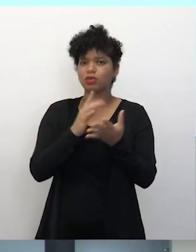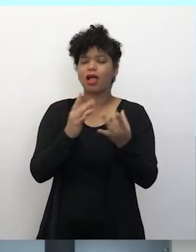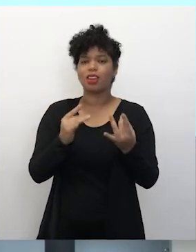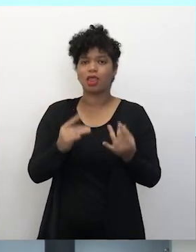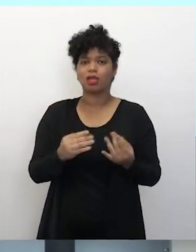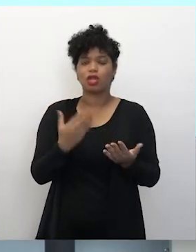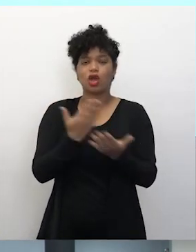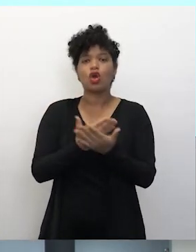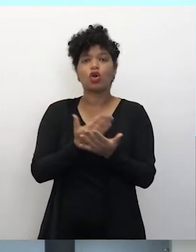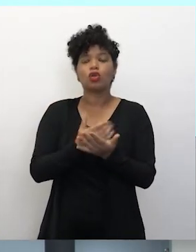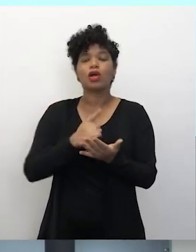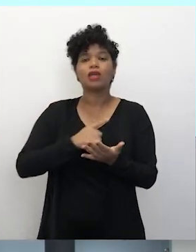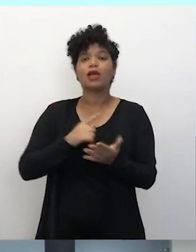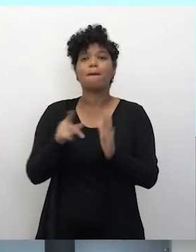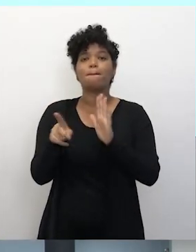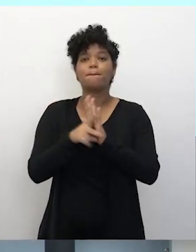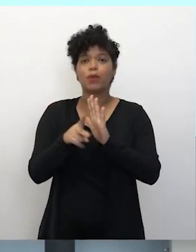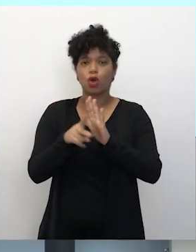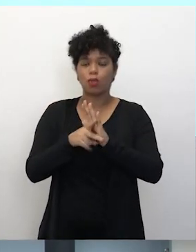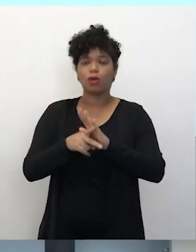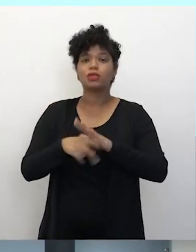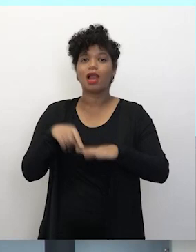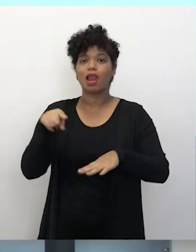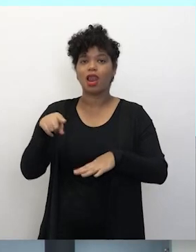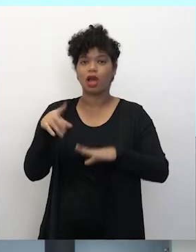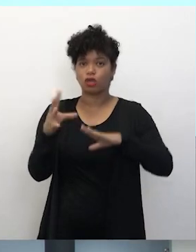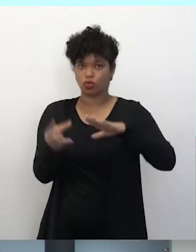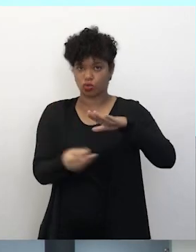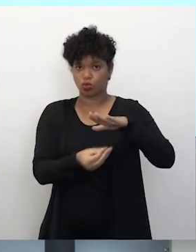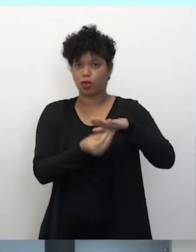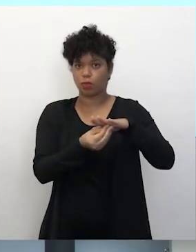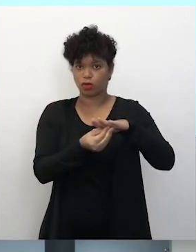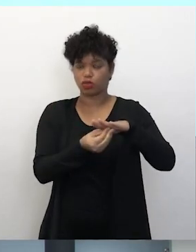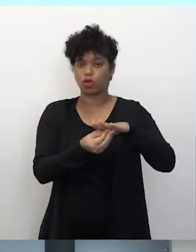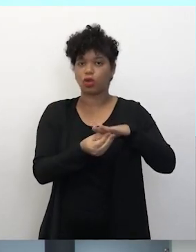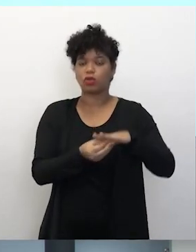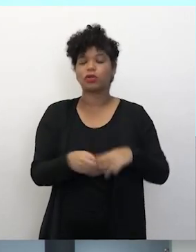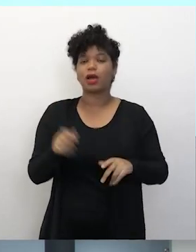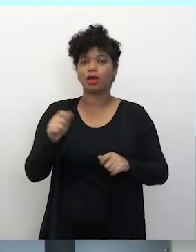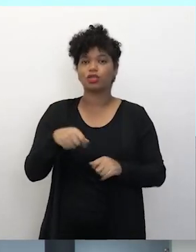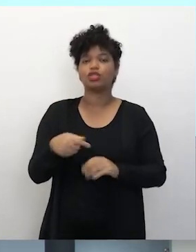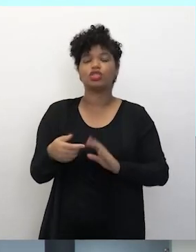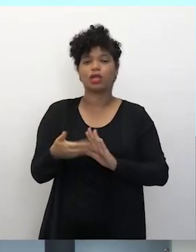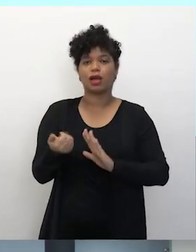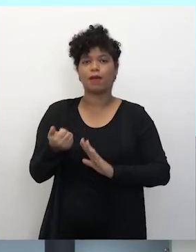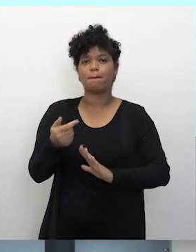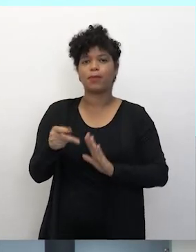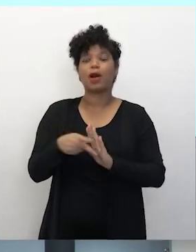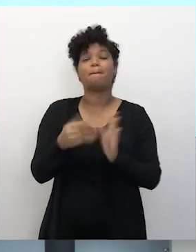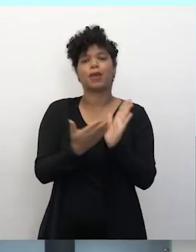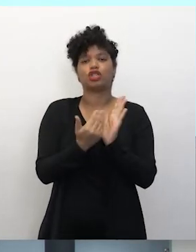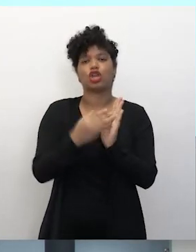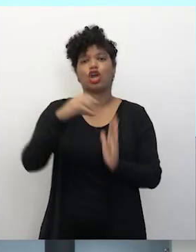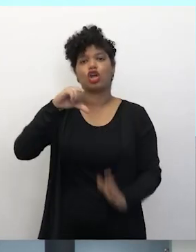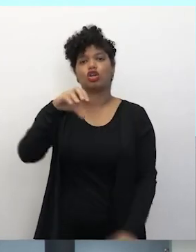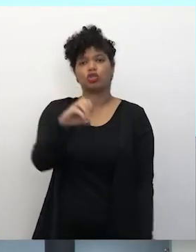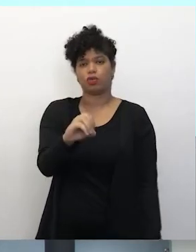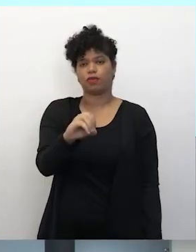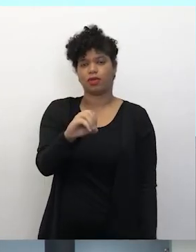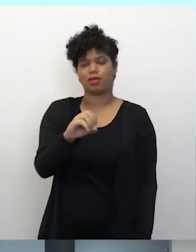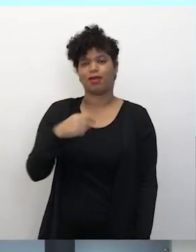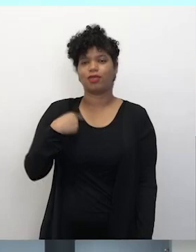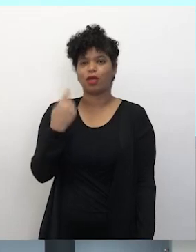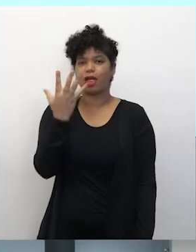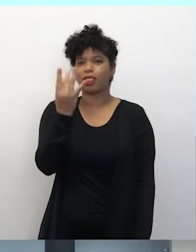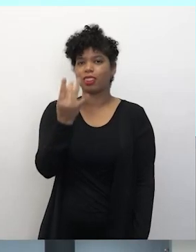aula, ela foi extraída, tá lá do material do Aprender Sempre, especificamente ali na página 90, tudo bem? E aí a gente vai descrever